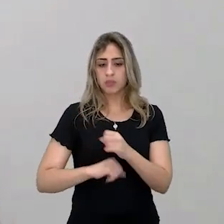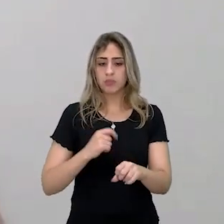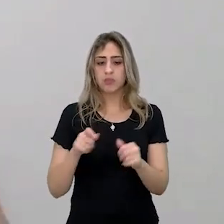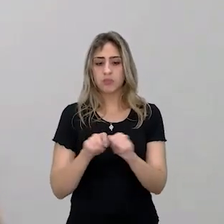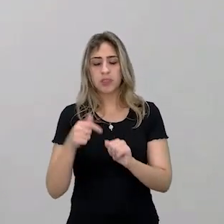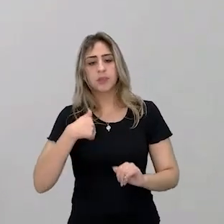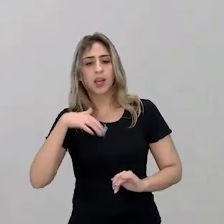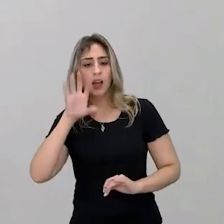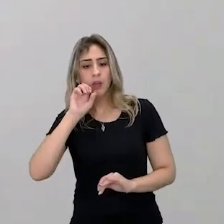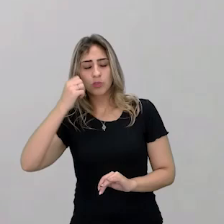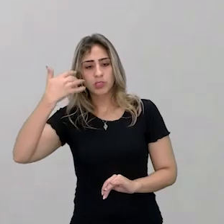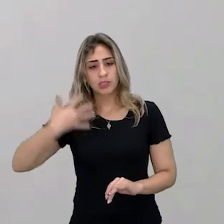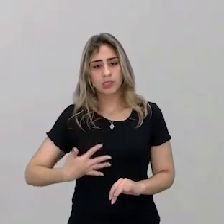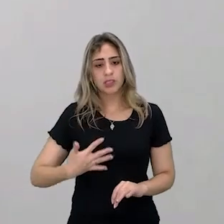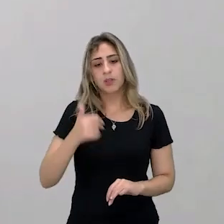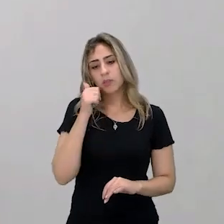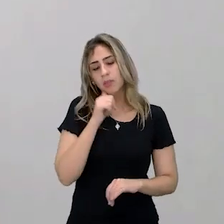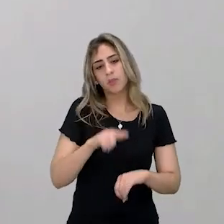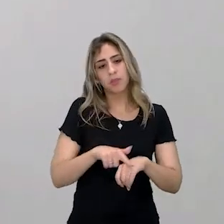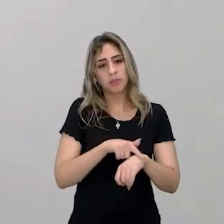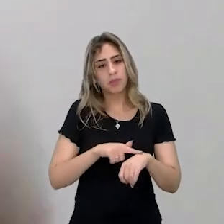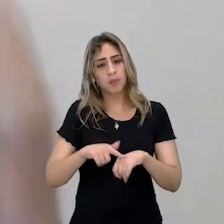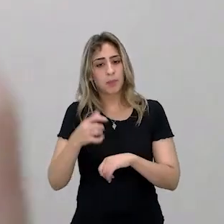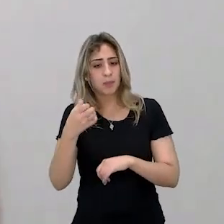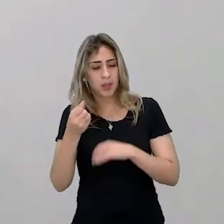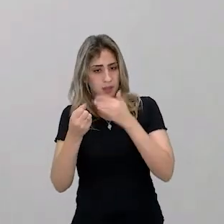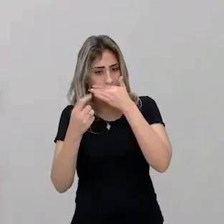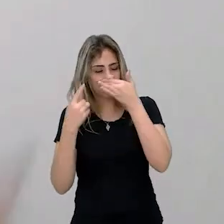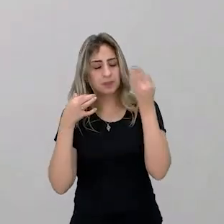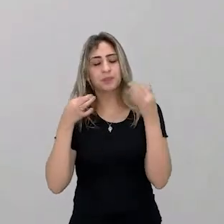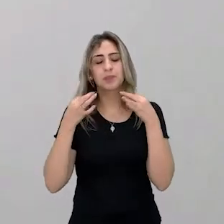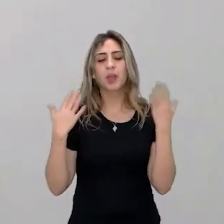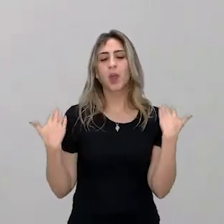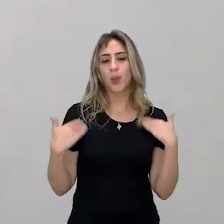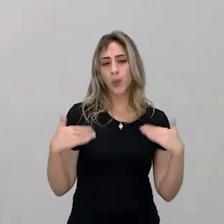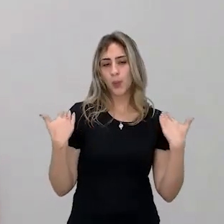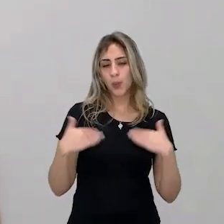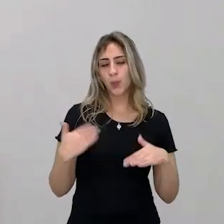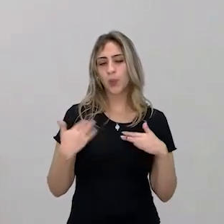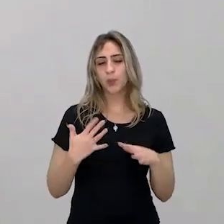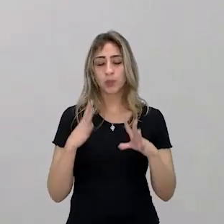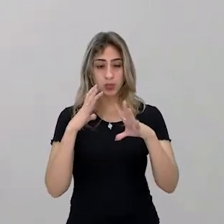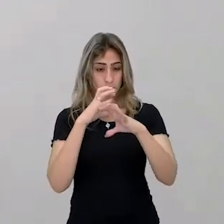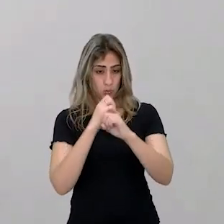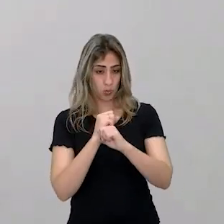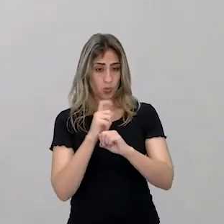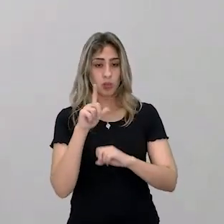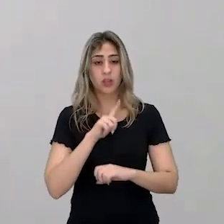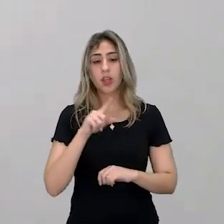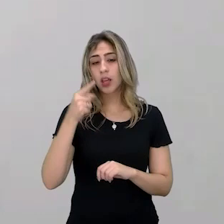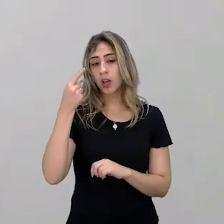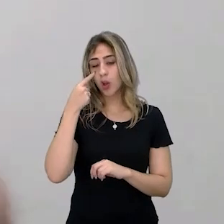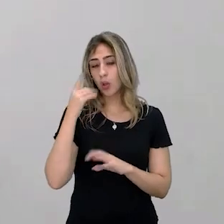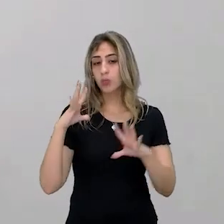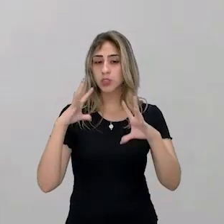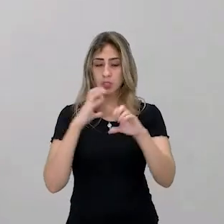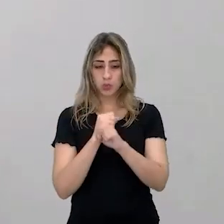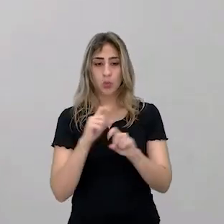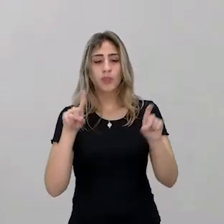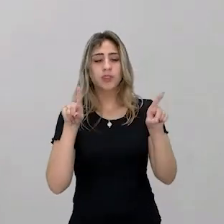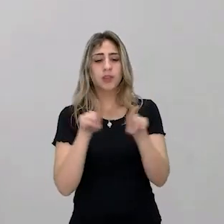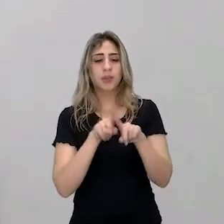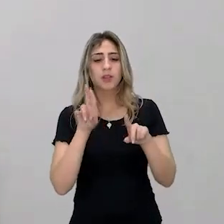minha autodescrição. Eu sou uma mulher branca, de cabelos curtos e escuros, tenho olhos escuros,